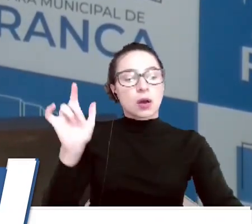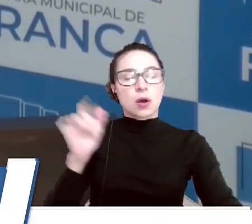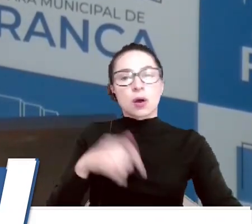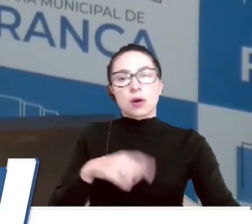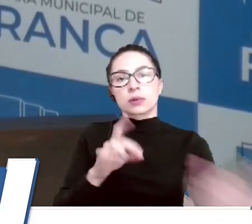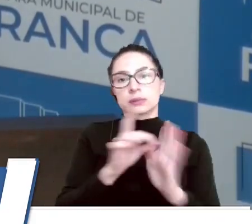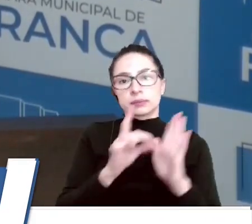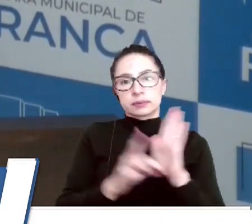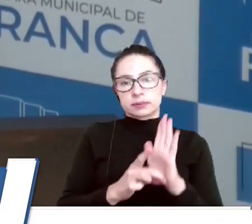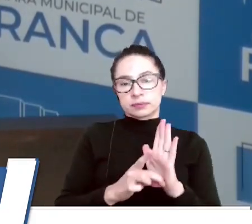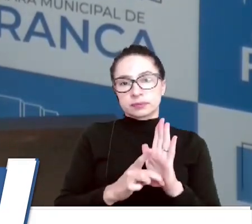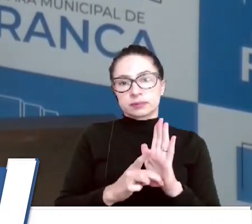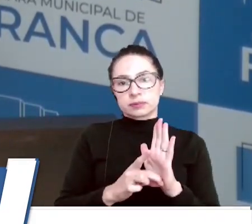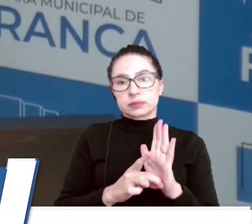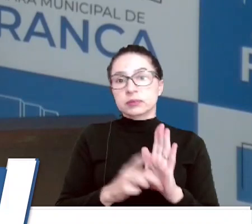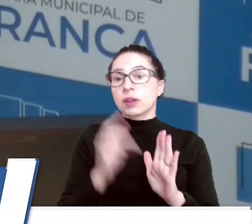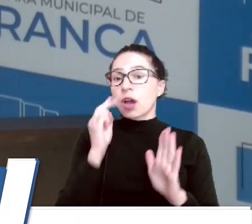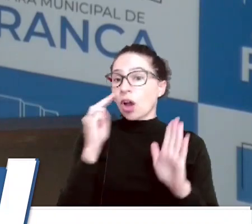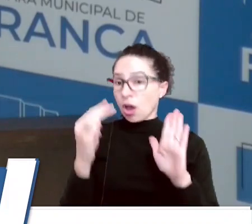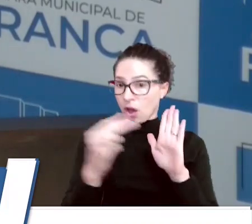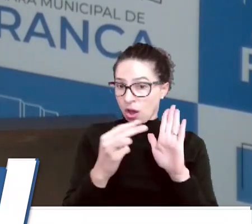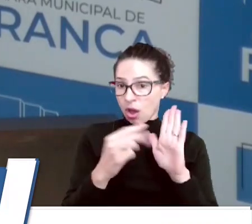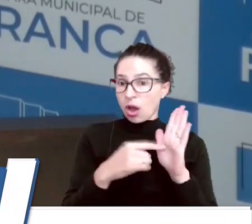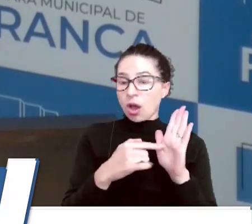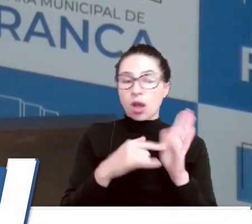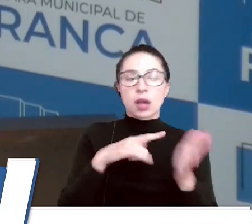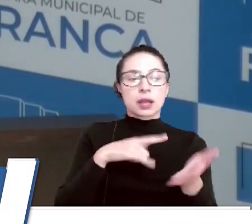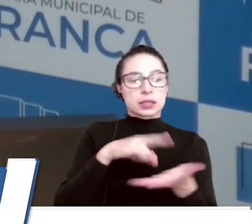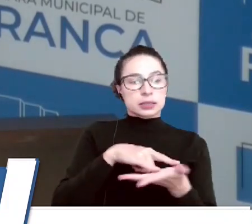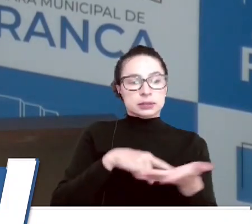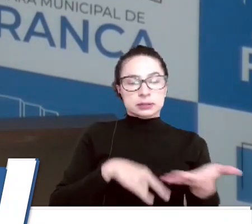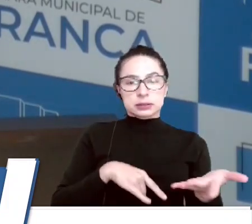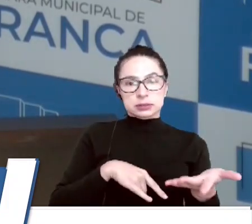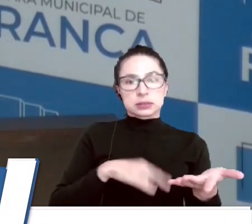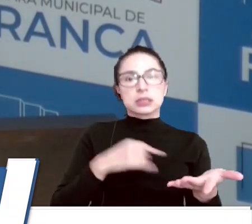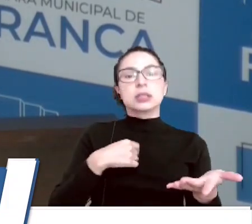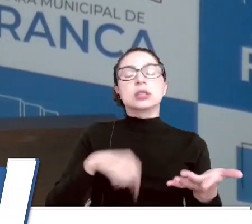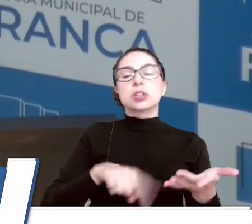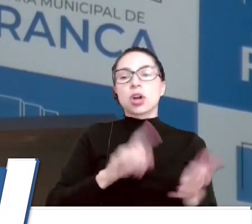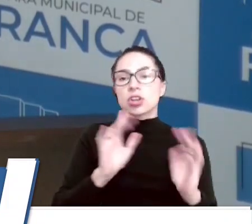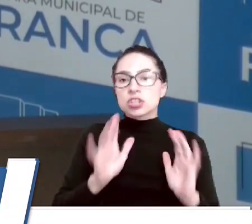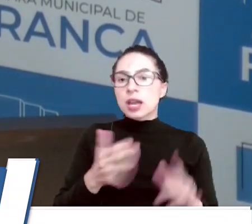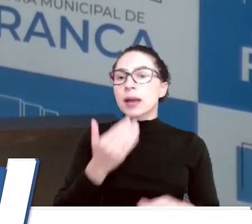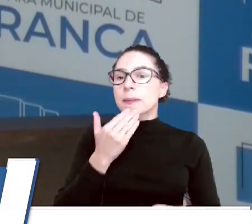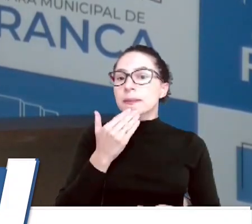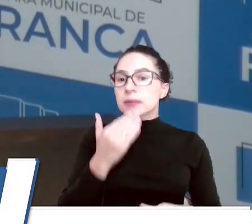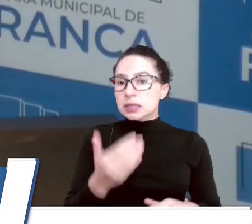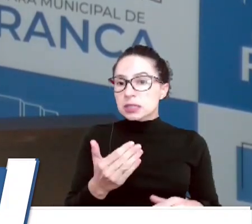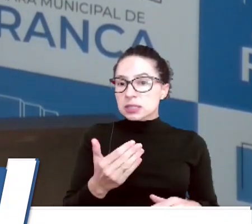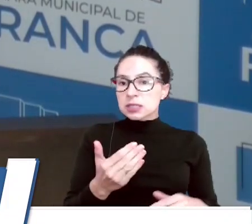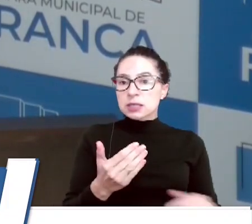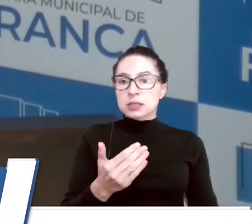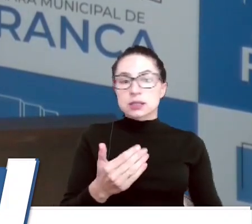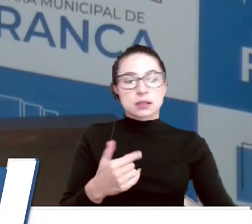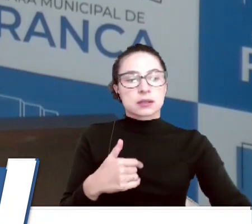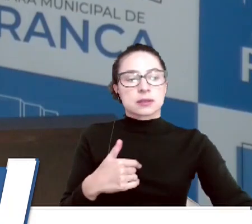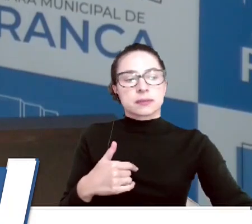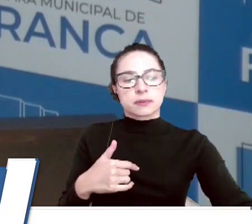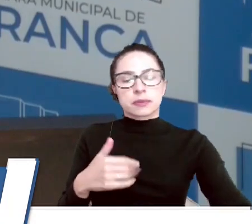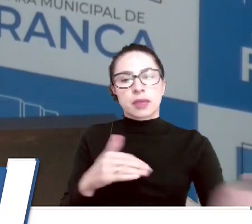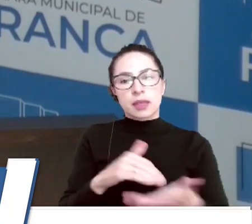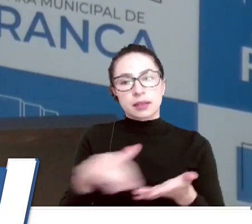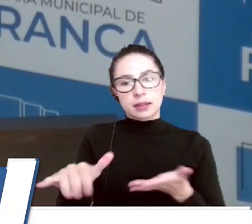decreto. Olhem que está aí um documento que nós pedimos à Secretaria de Meio